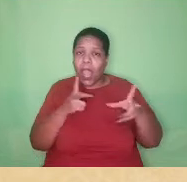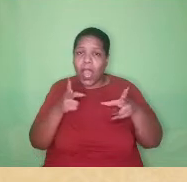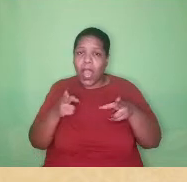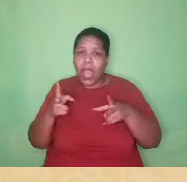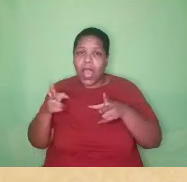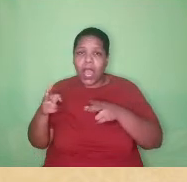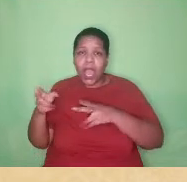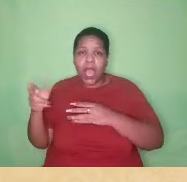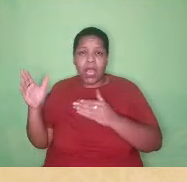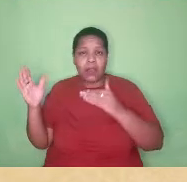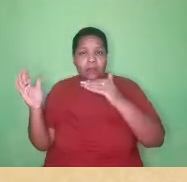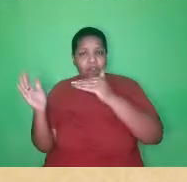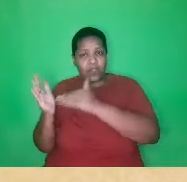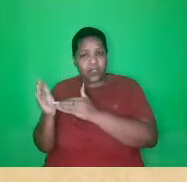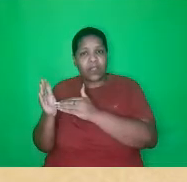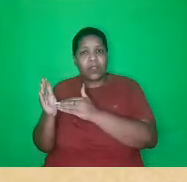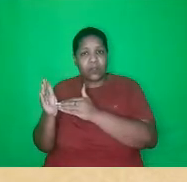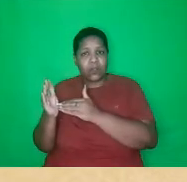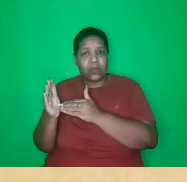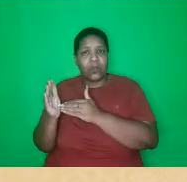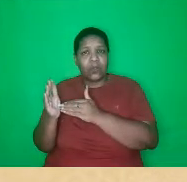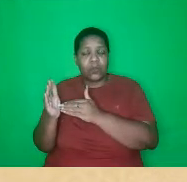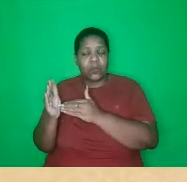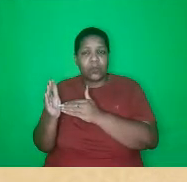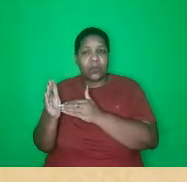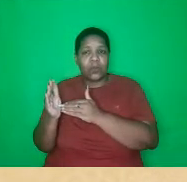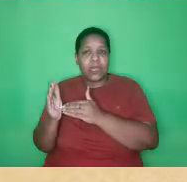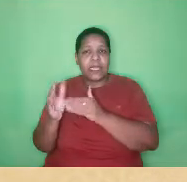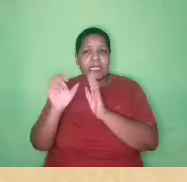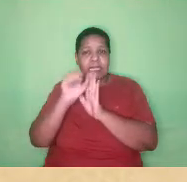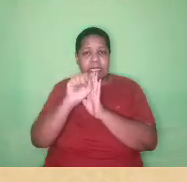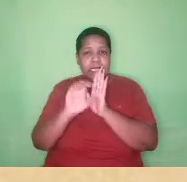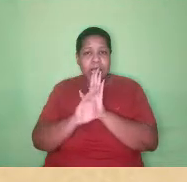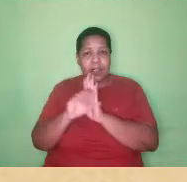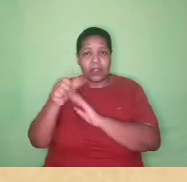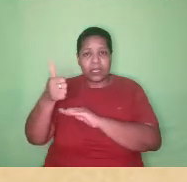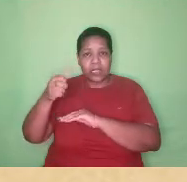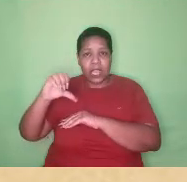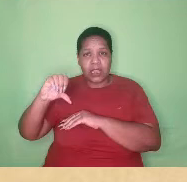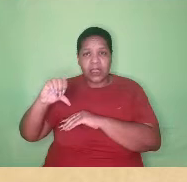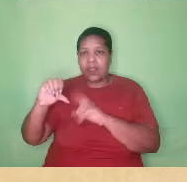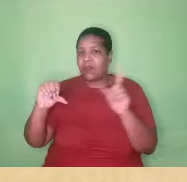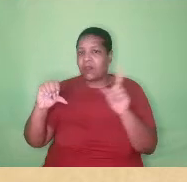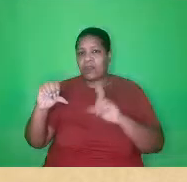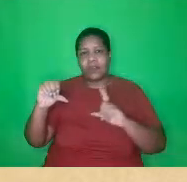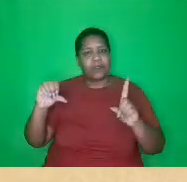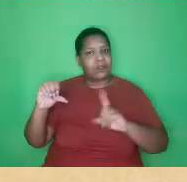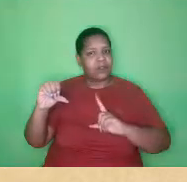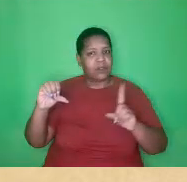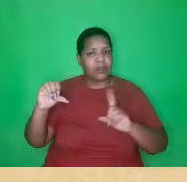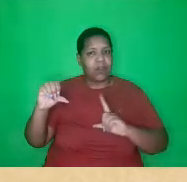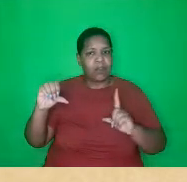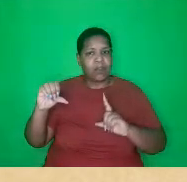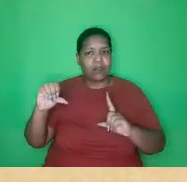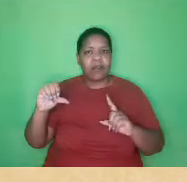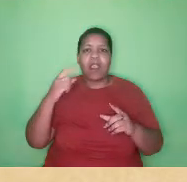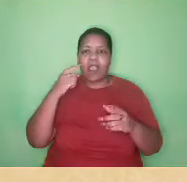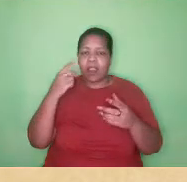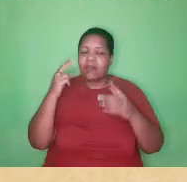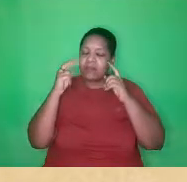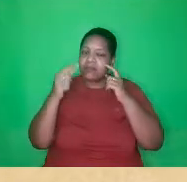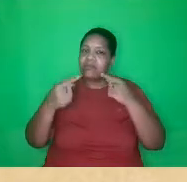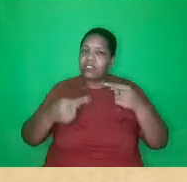final dela, que é exatamente no final do século XIX. Não. Então, é uma discussão muito interessante que a gente chama